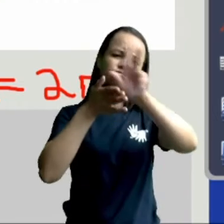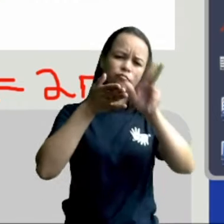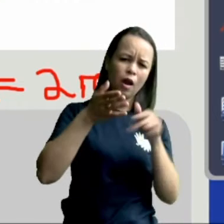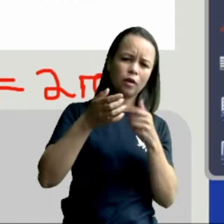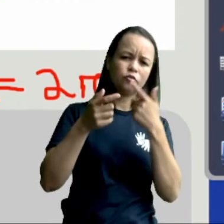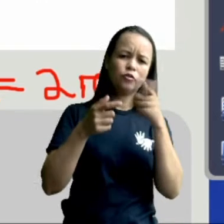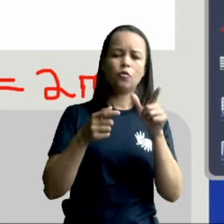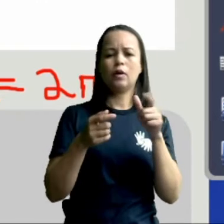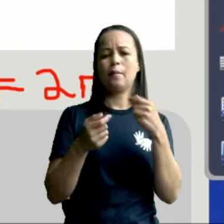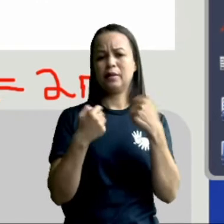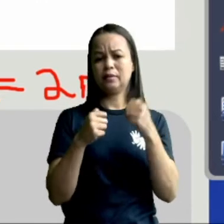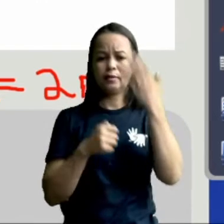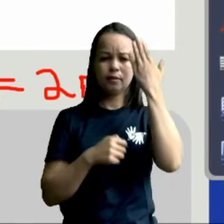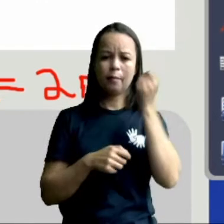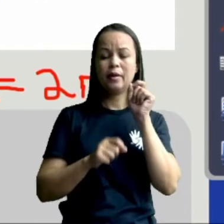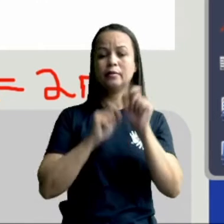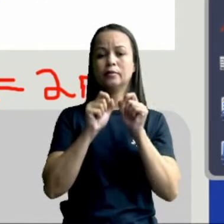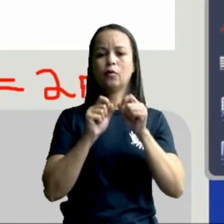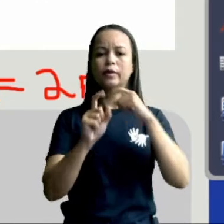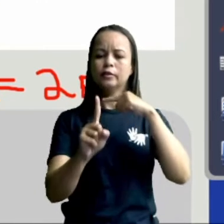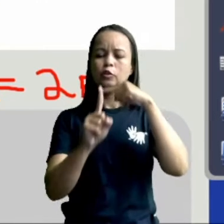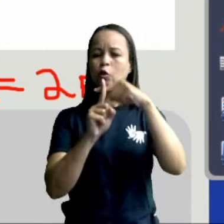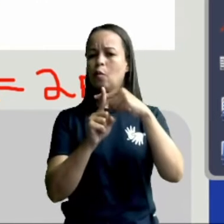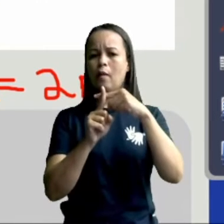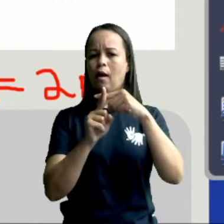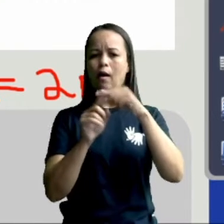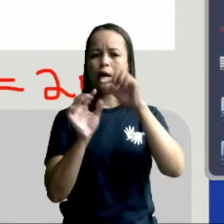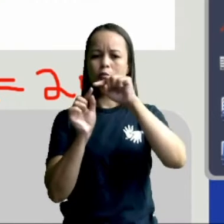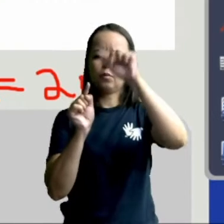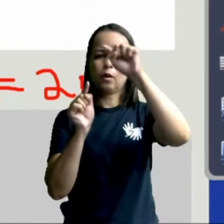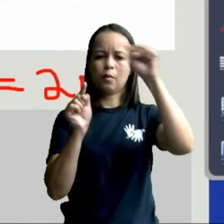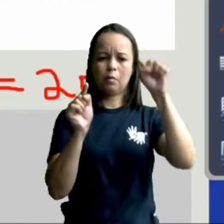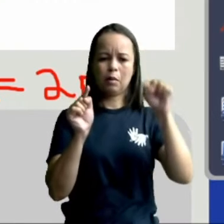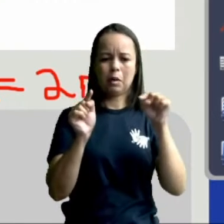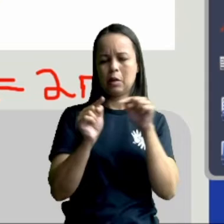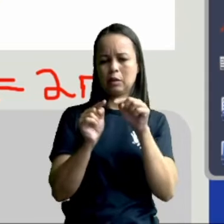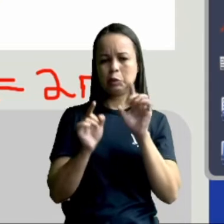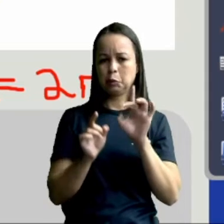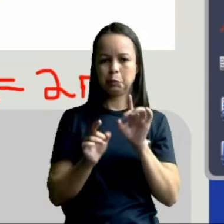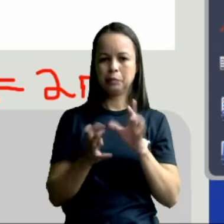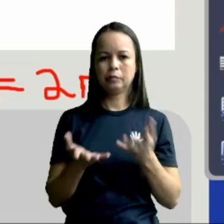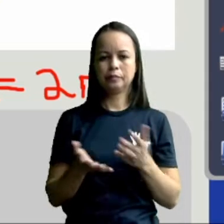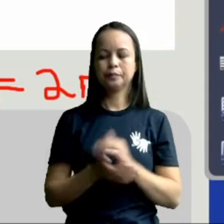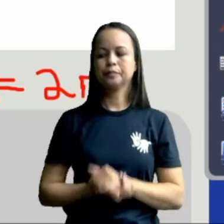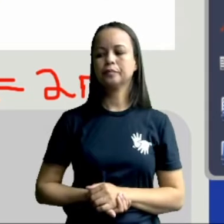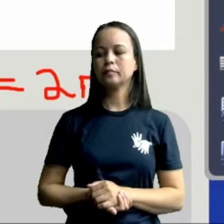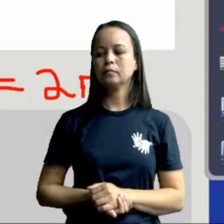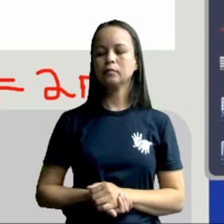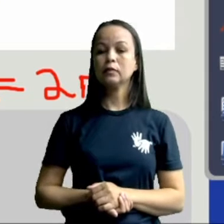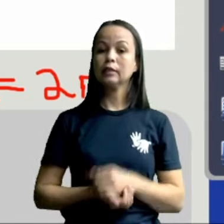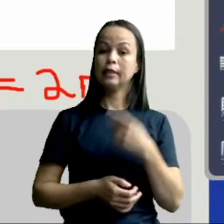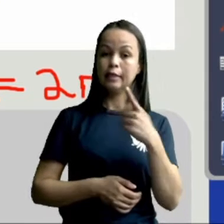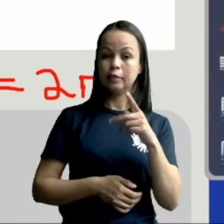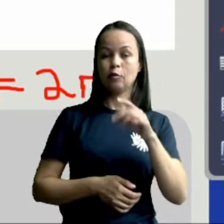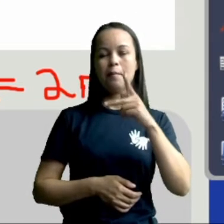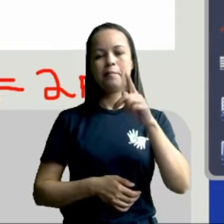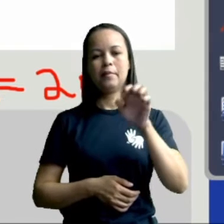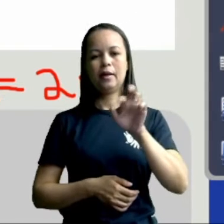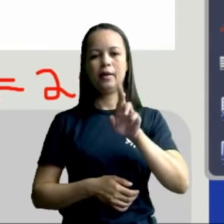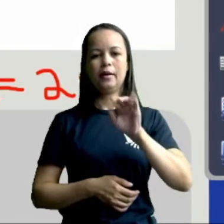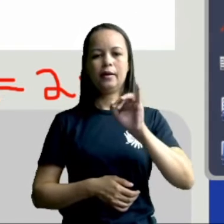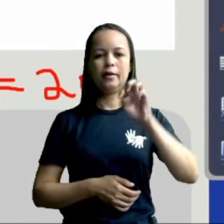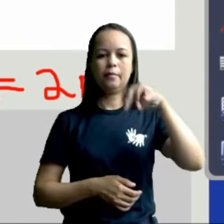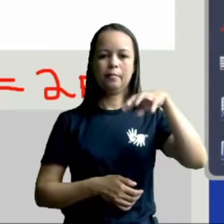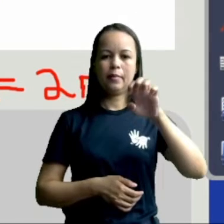você saber que tem que somar todas as medidas dos lados, tá bom? Isso é perímetro. E o que é